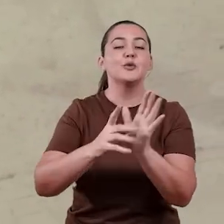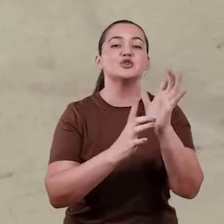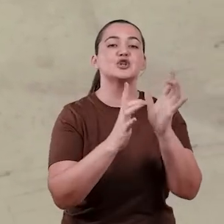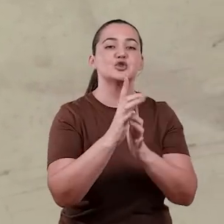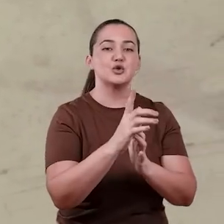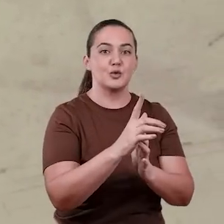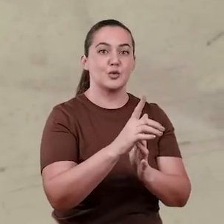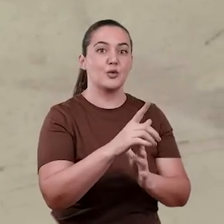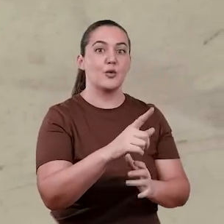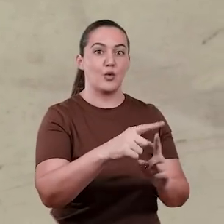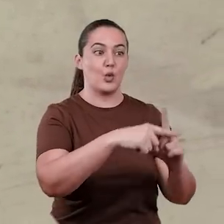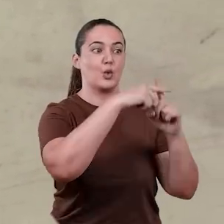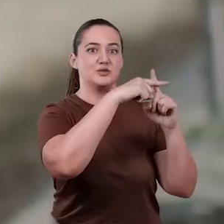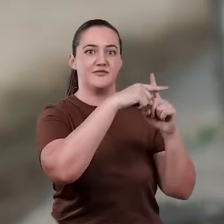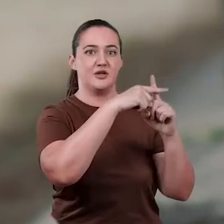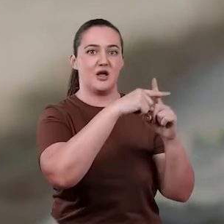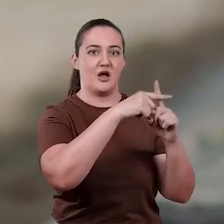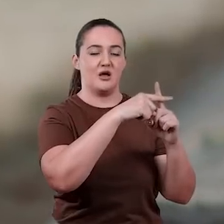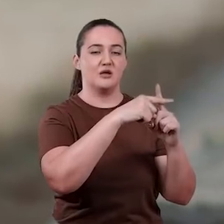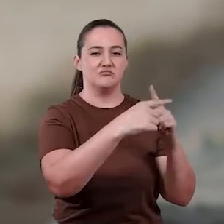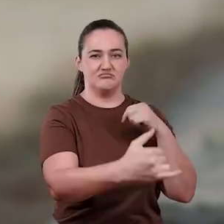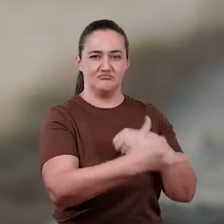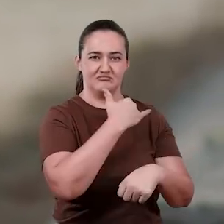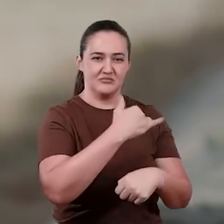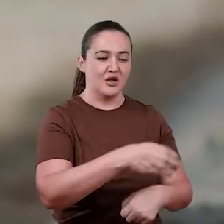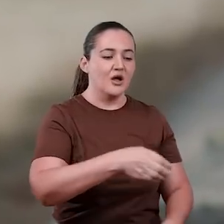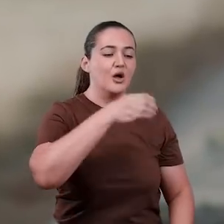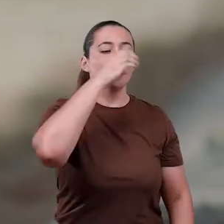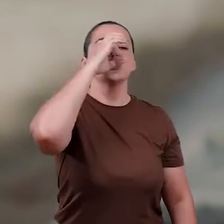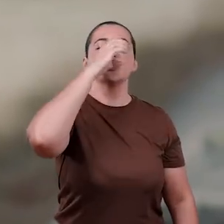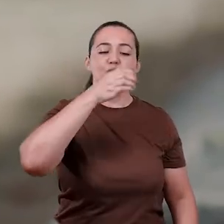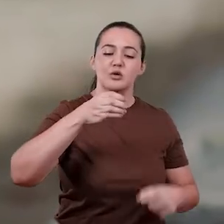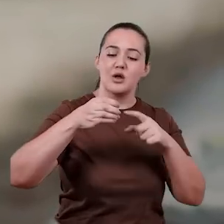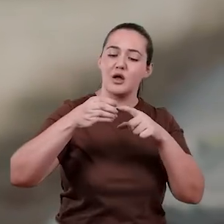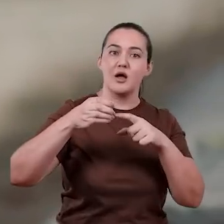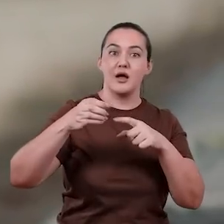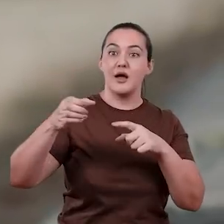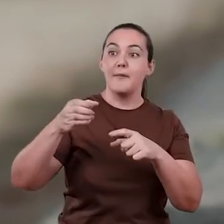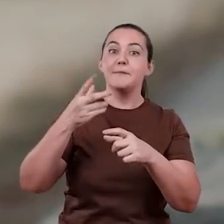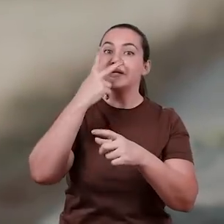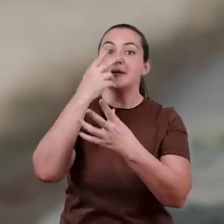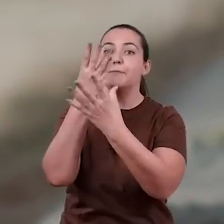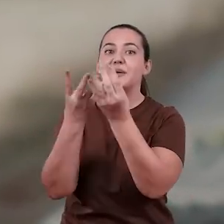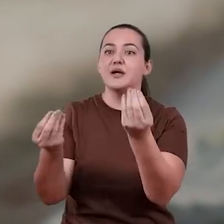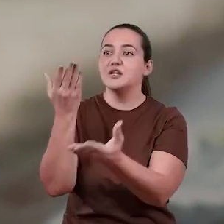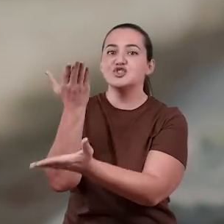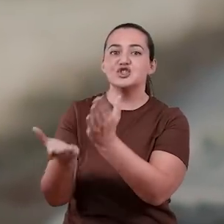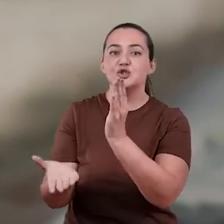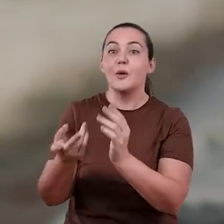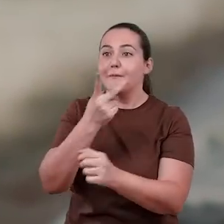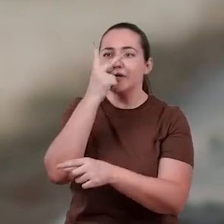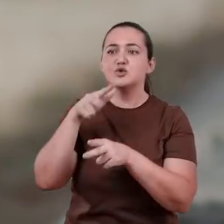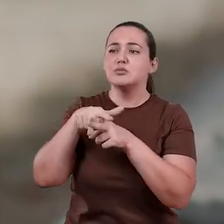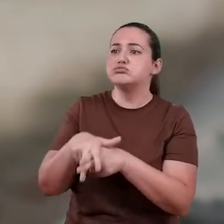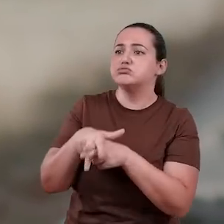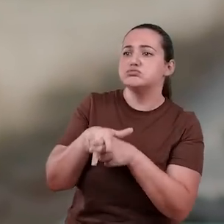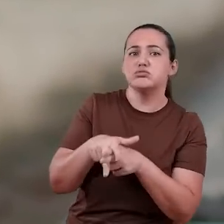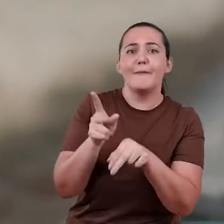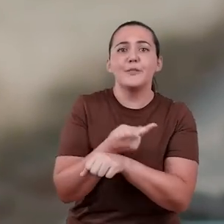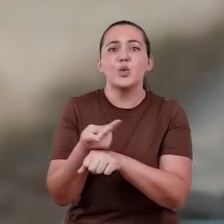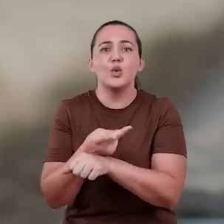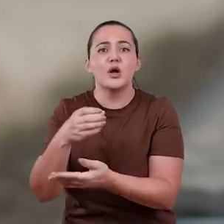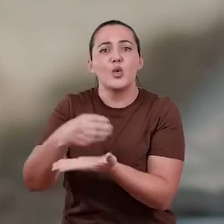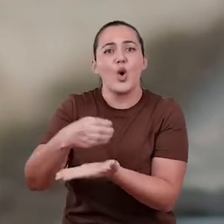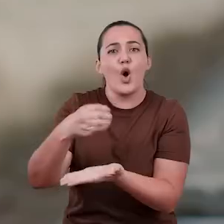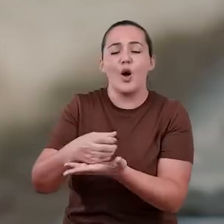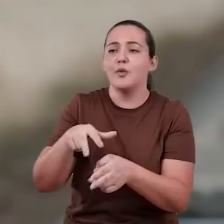na noite em que ele fora traído. E um desses cavaleiros cruzou todos os lugares, os desertos, para